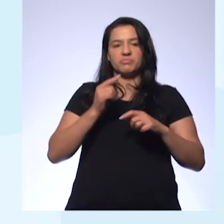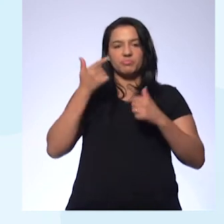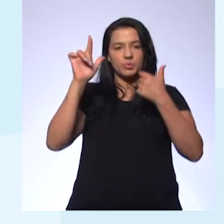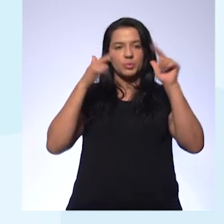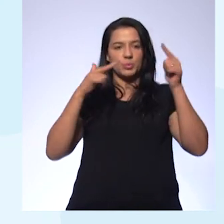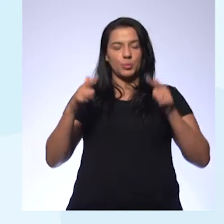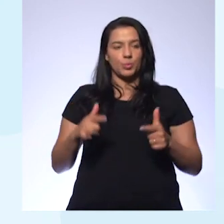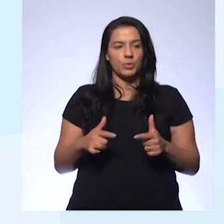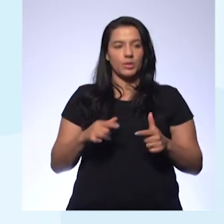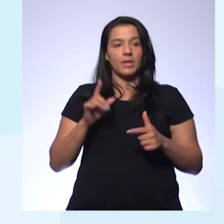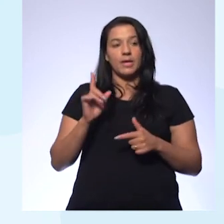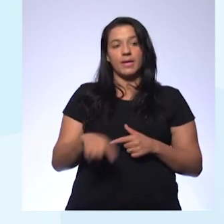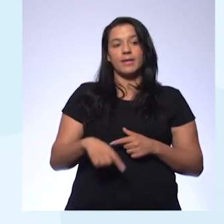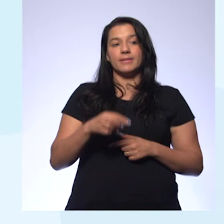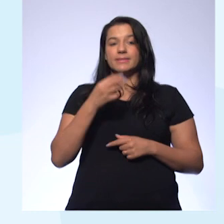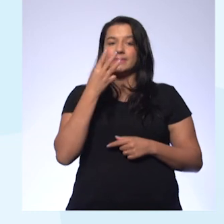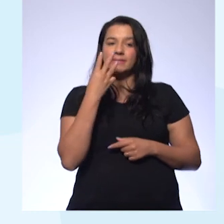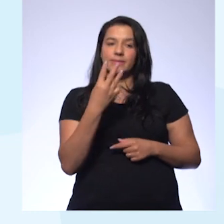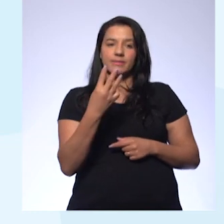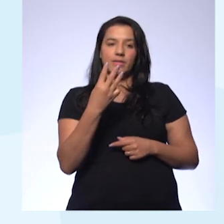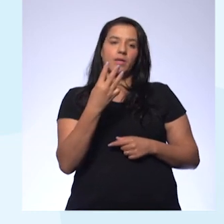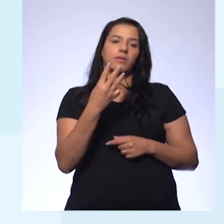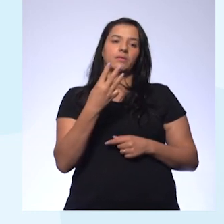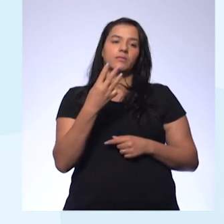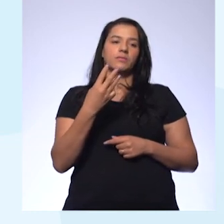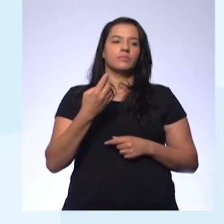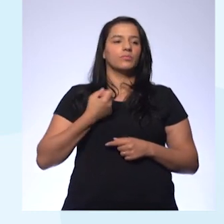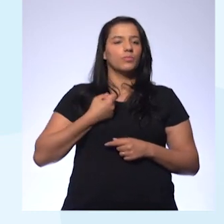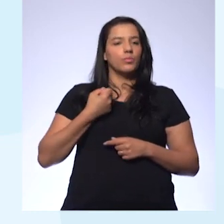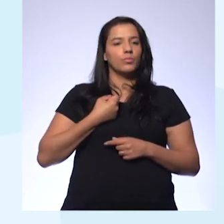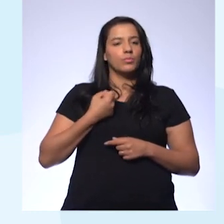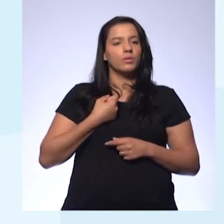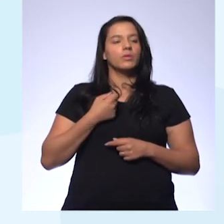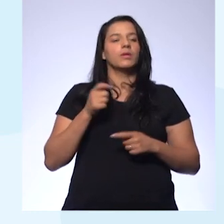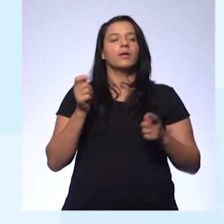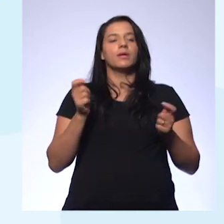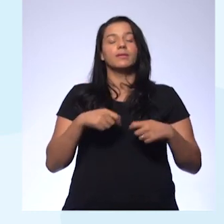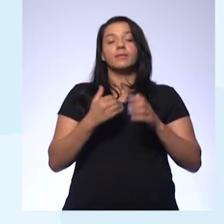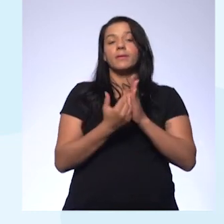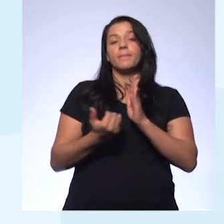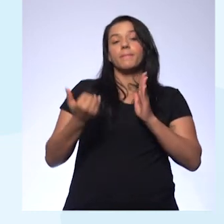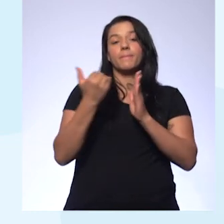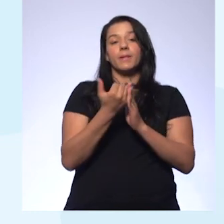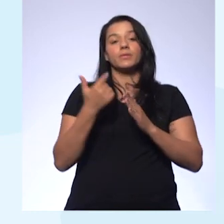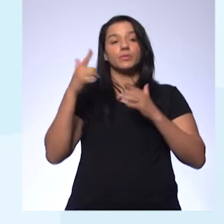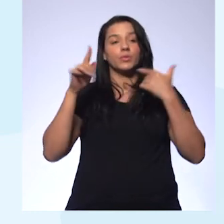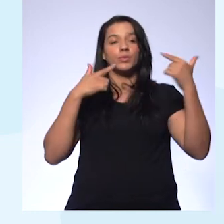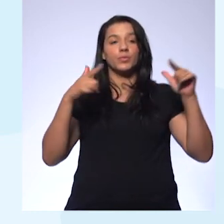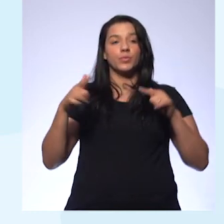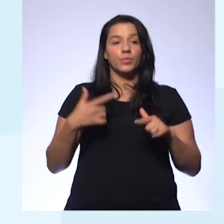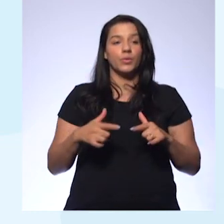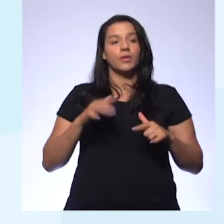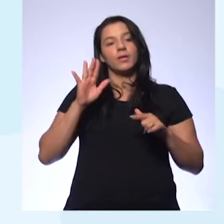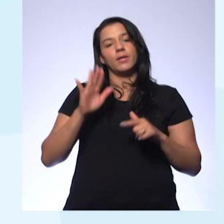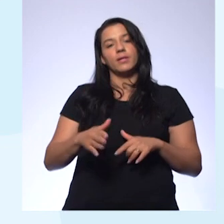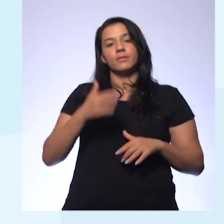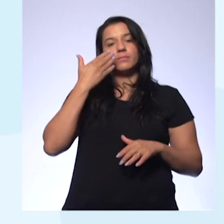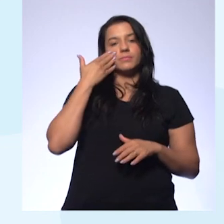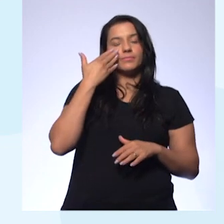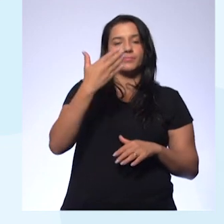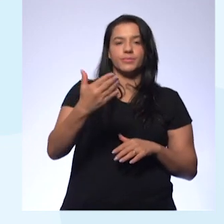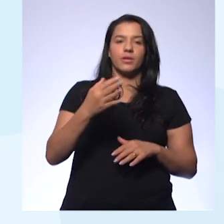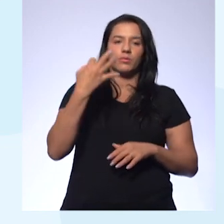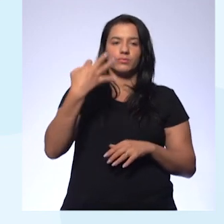eu vi que a letra E tem 3 ramificações, ele contém mais que os anteriores, então ele já está de cara, ele